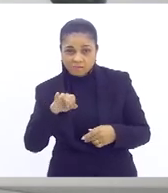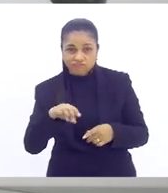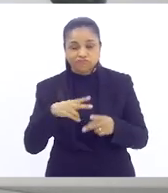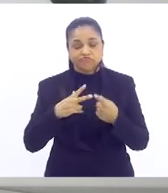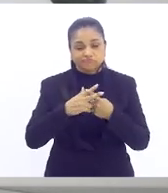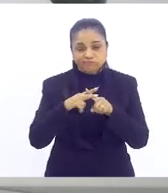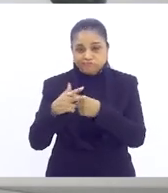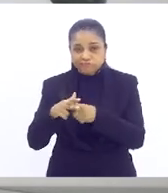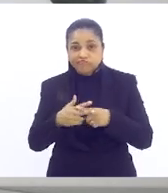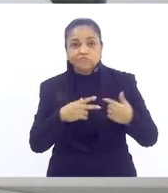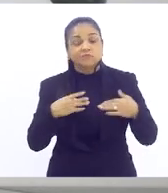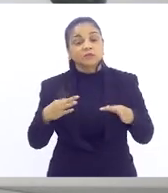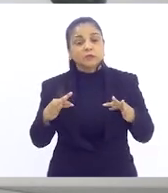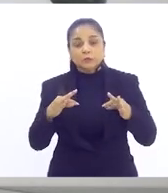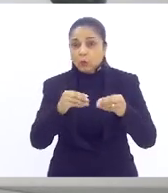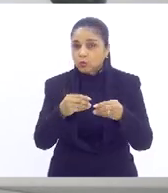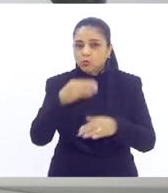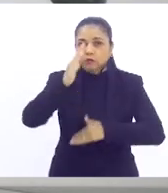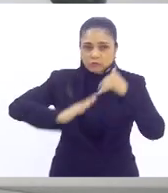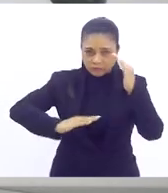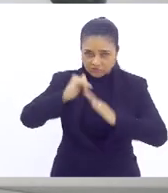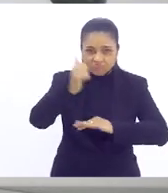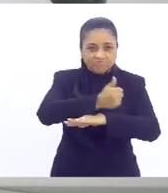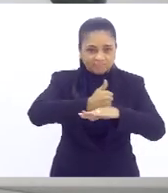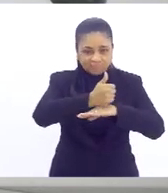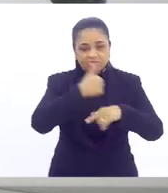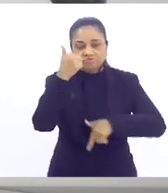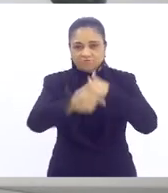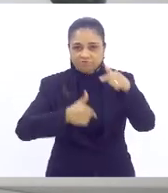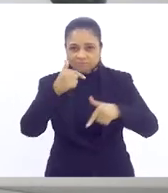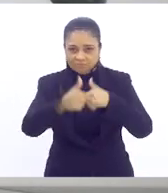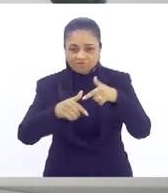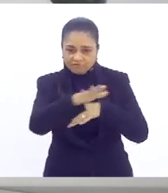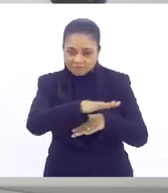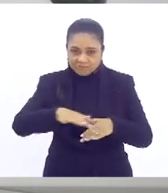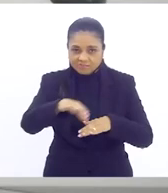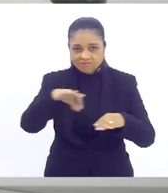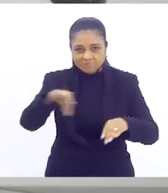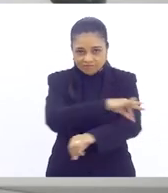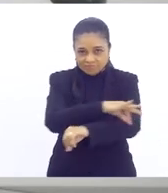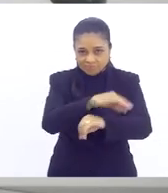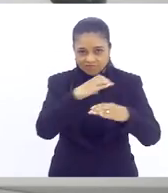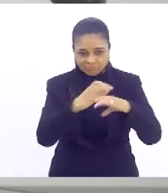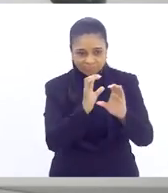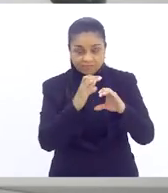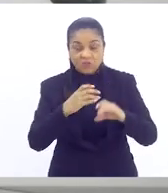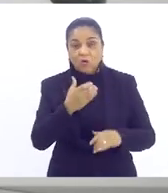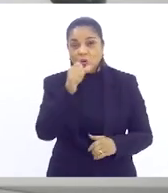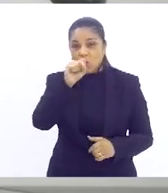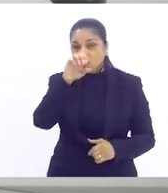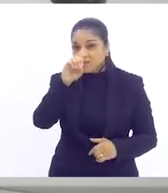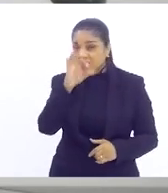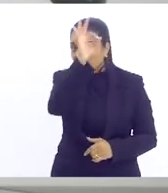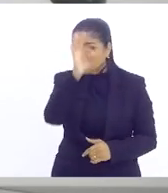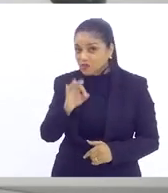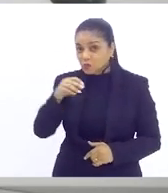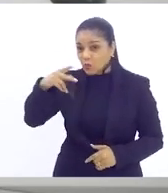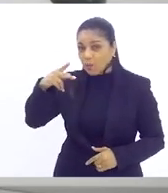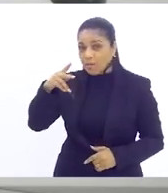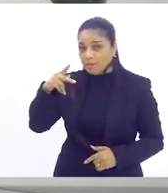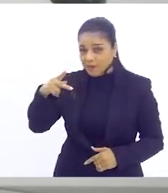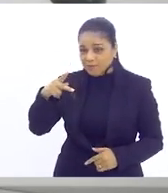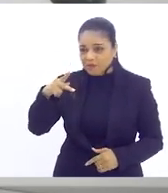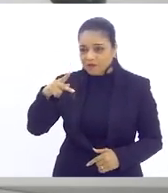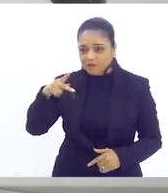nós somos responsáveis por mais de 80% do PIB desse país não tem nada aqui nessa sala